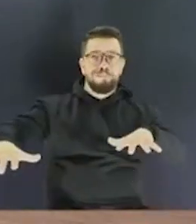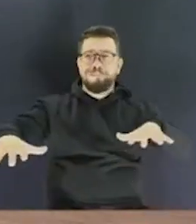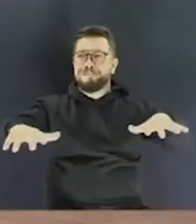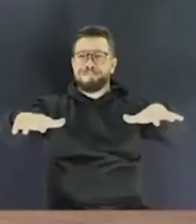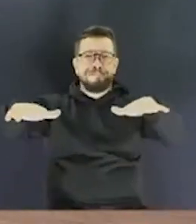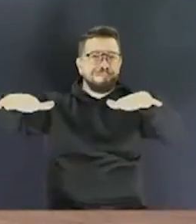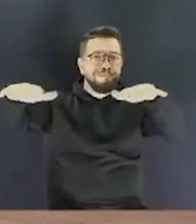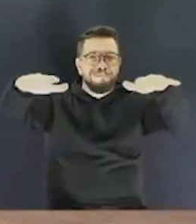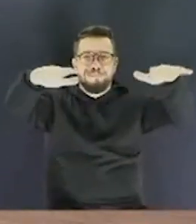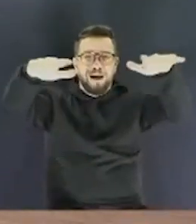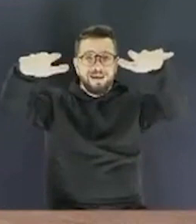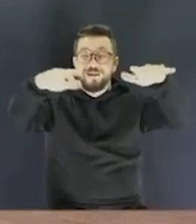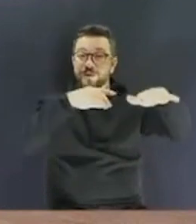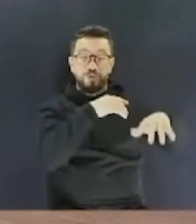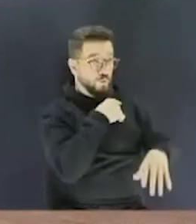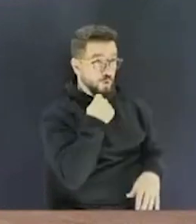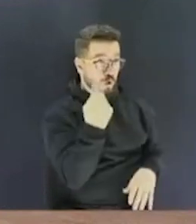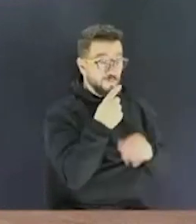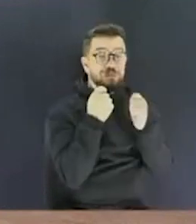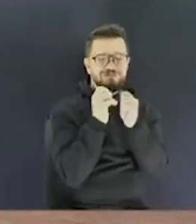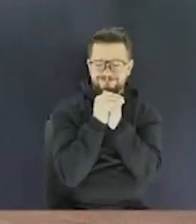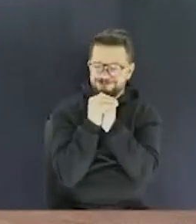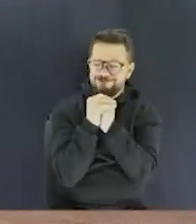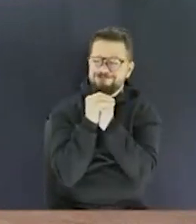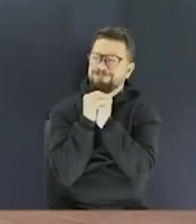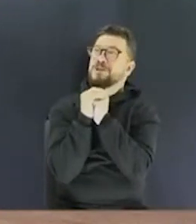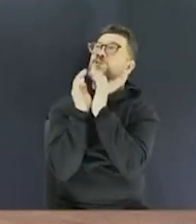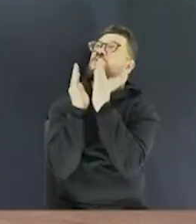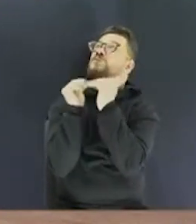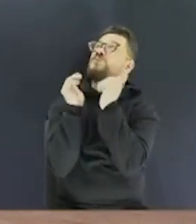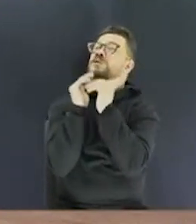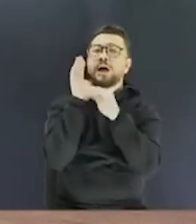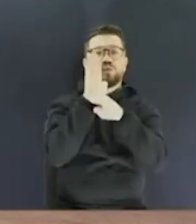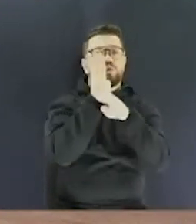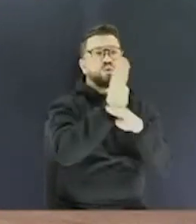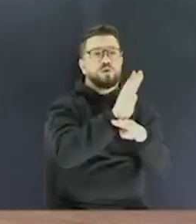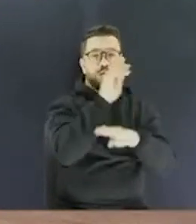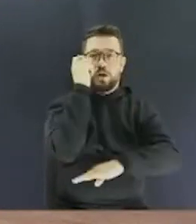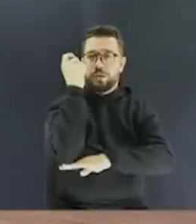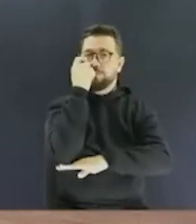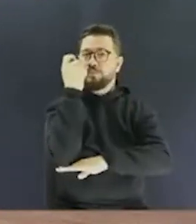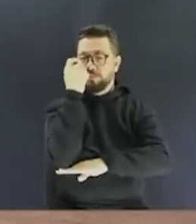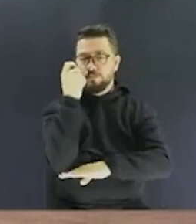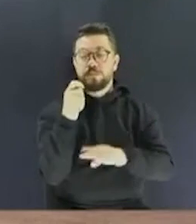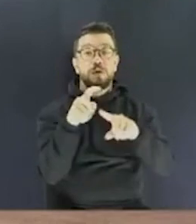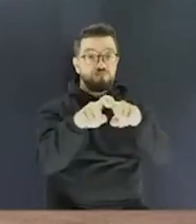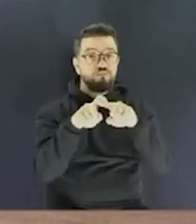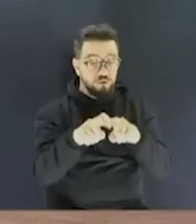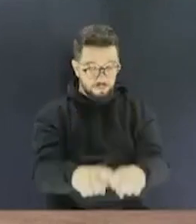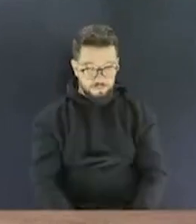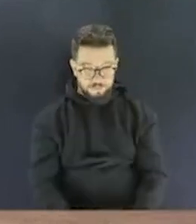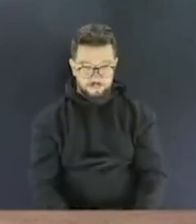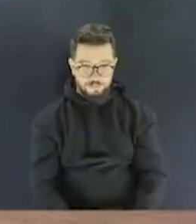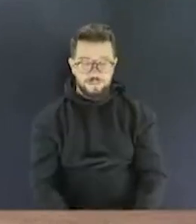Sul, rezando pelo Rio Grande do Sul e também colaborando. Então, falar disso parece chover no